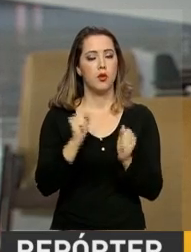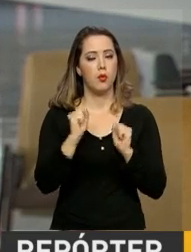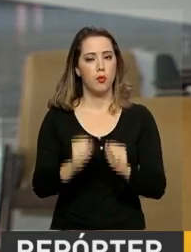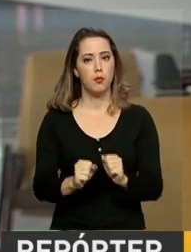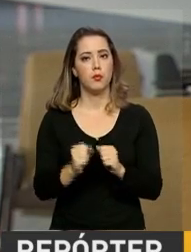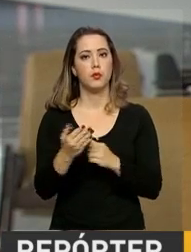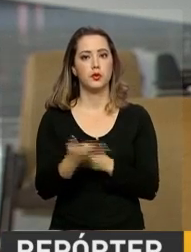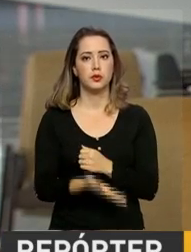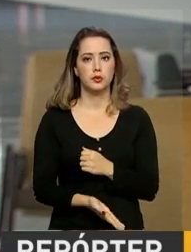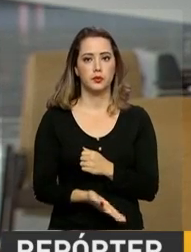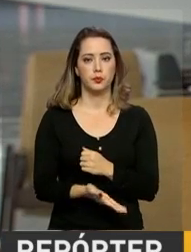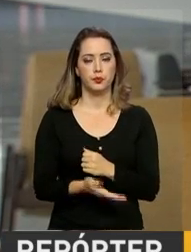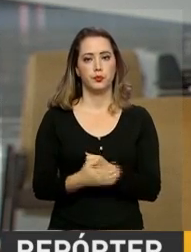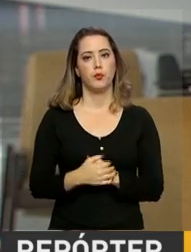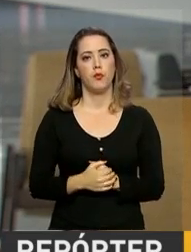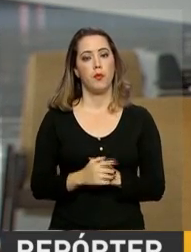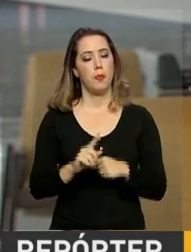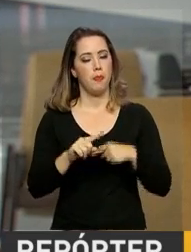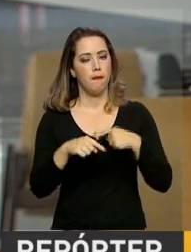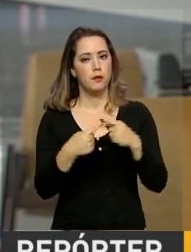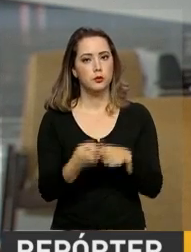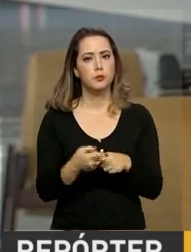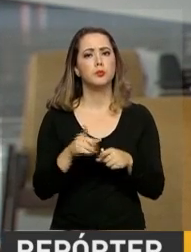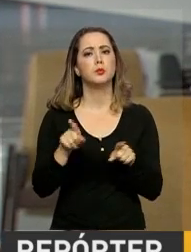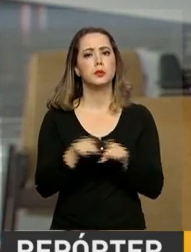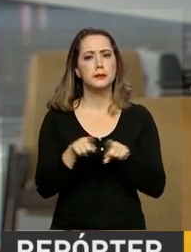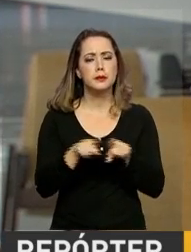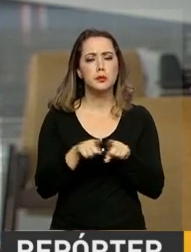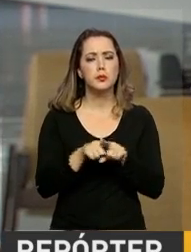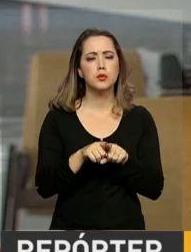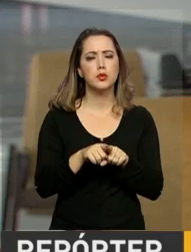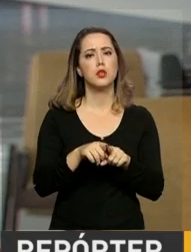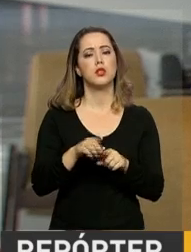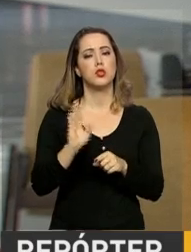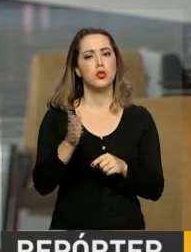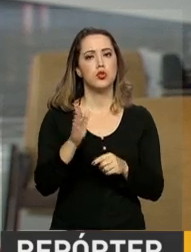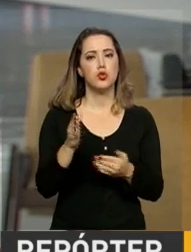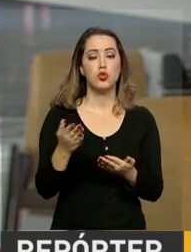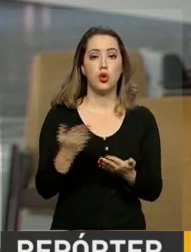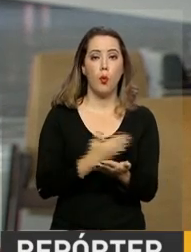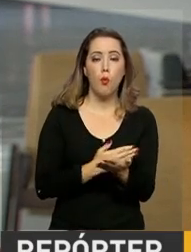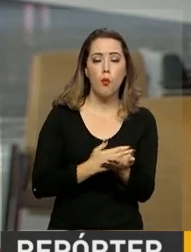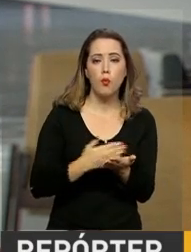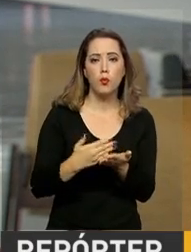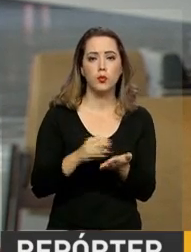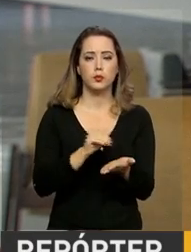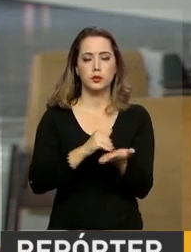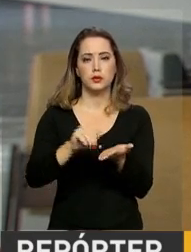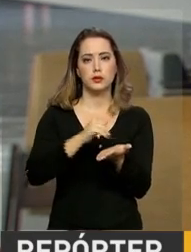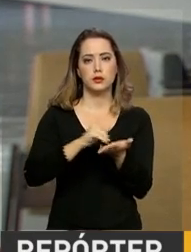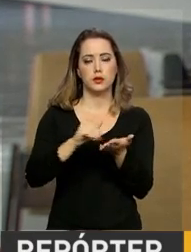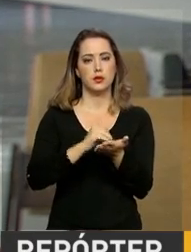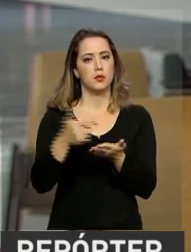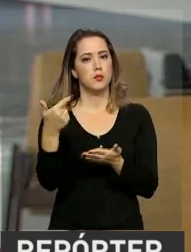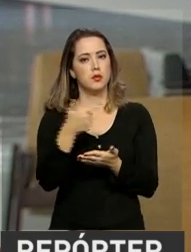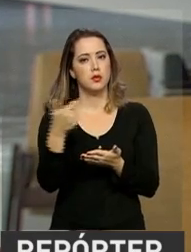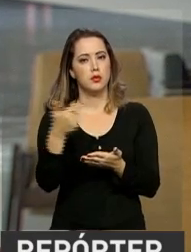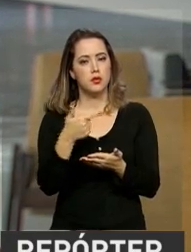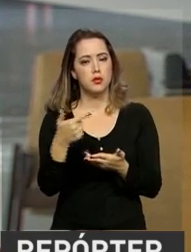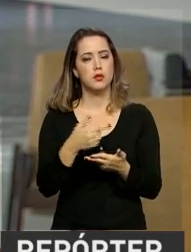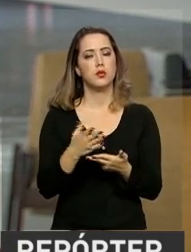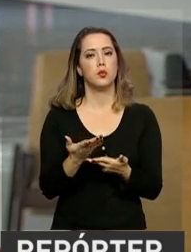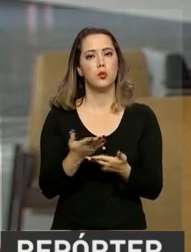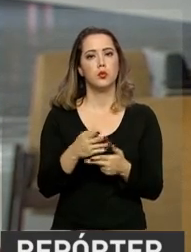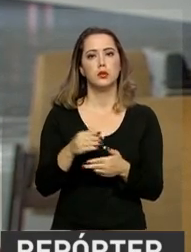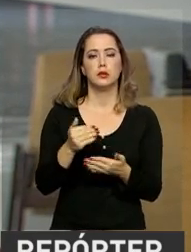internet e também começam em breve vão ser abertas em brev em breve as inscrições aí paraa segunda edição paraa segunda edição do